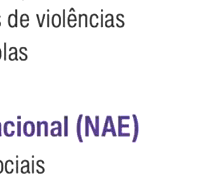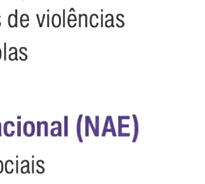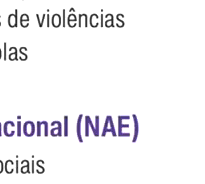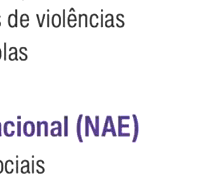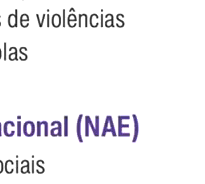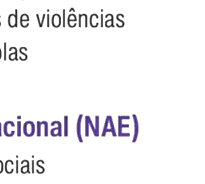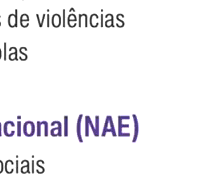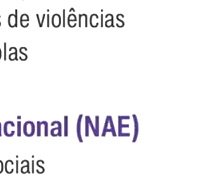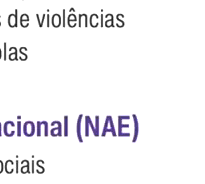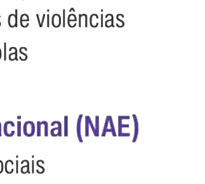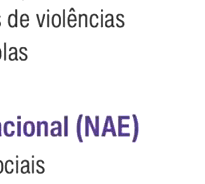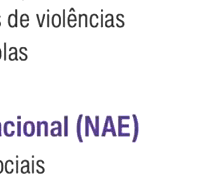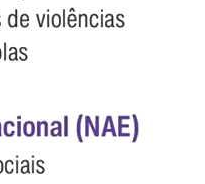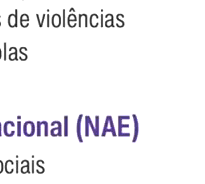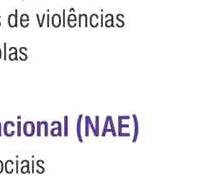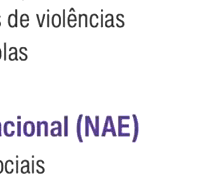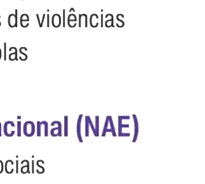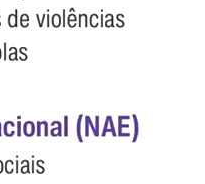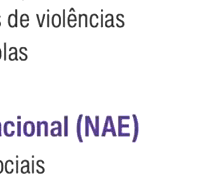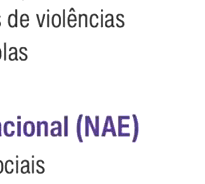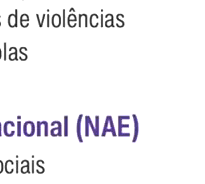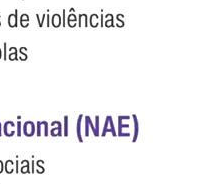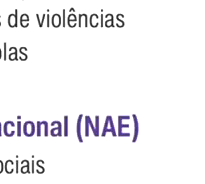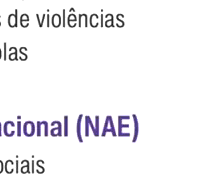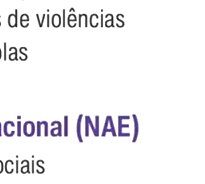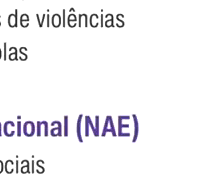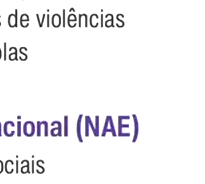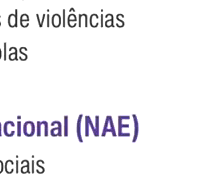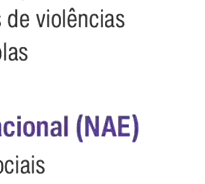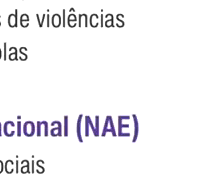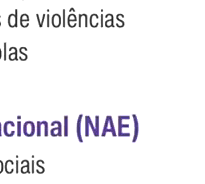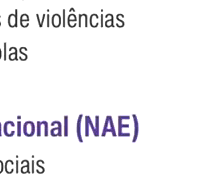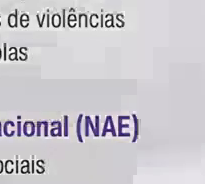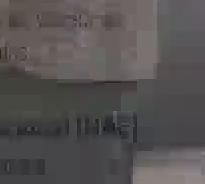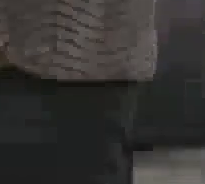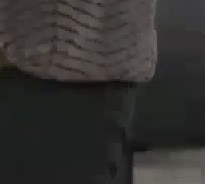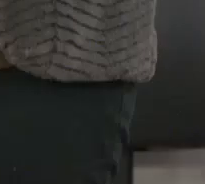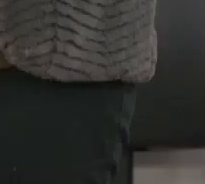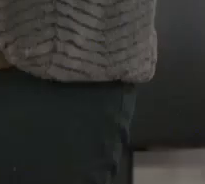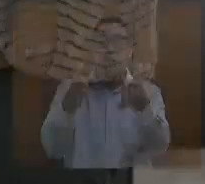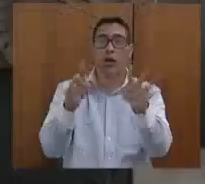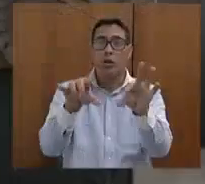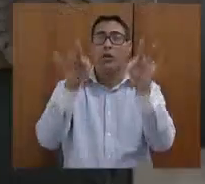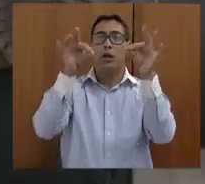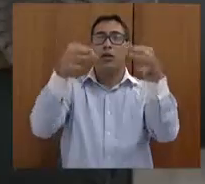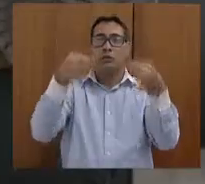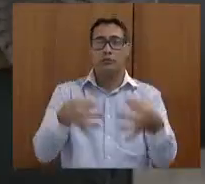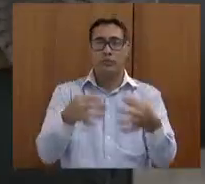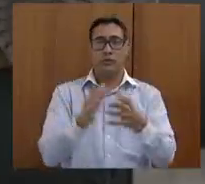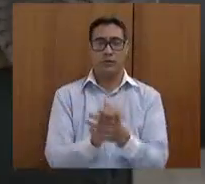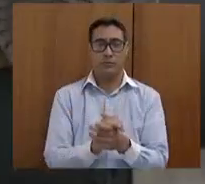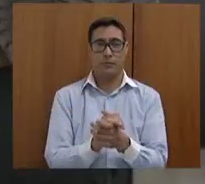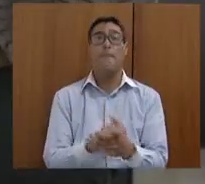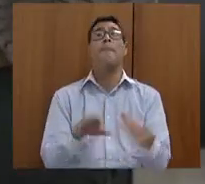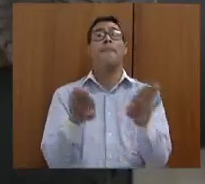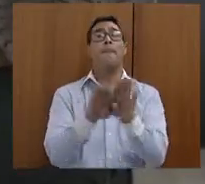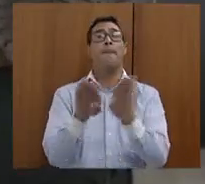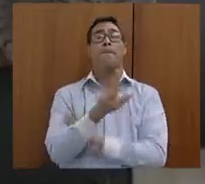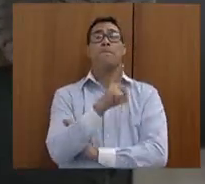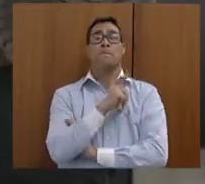em cada situação Qual é o caminho que deve ser seguido e aqui eu trago também